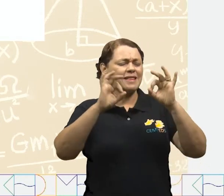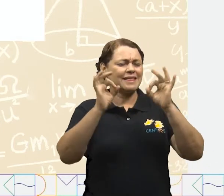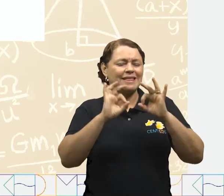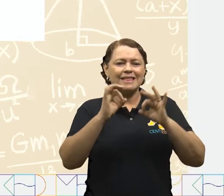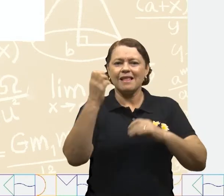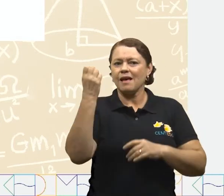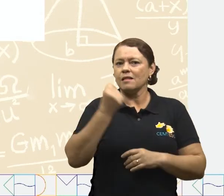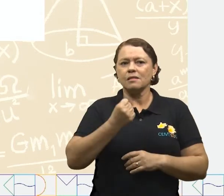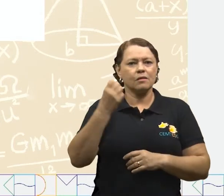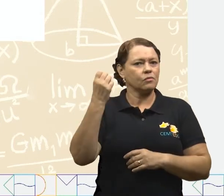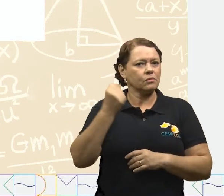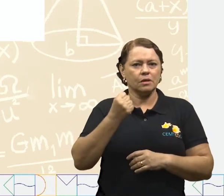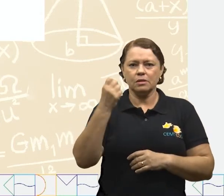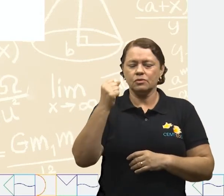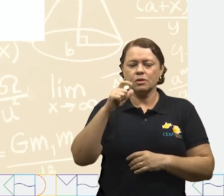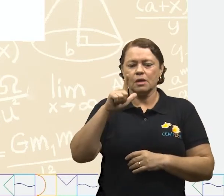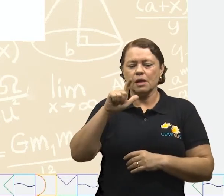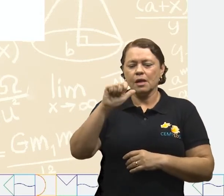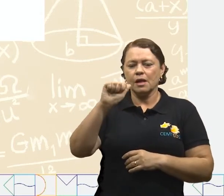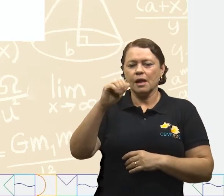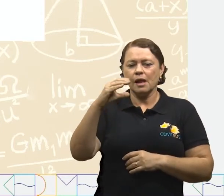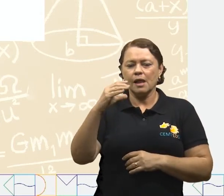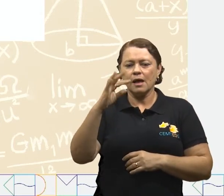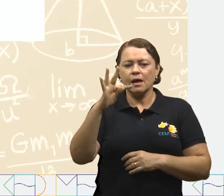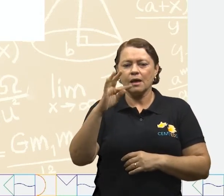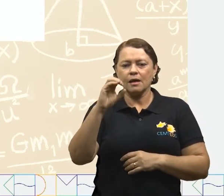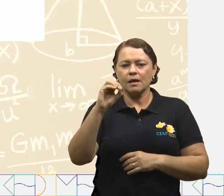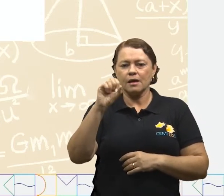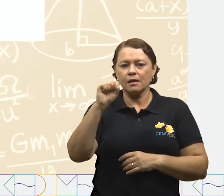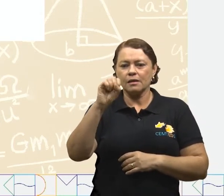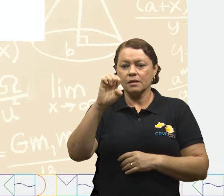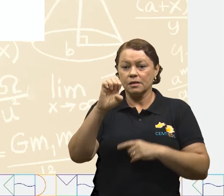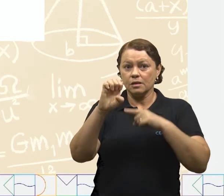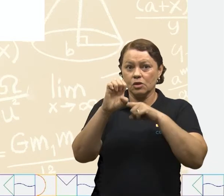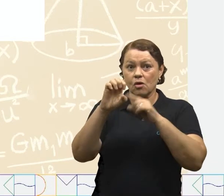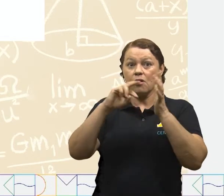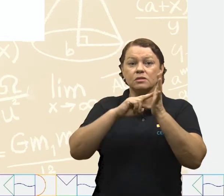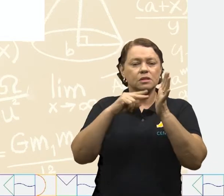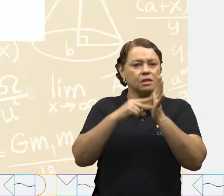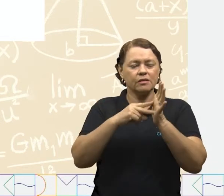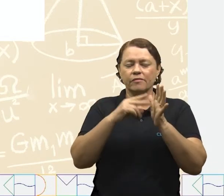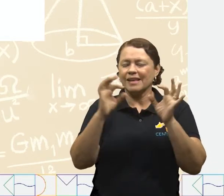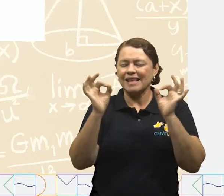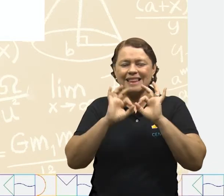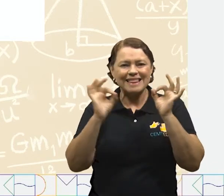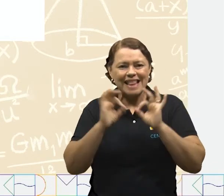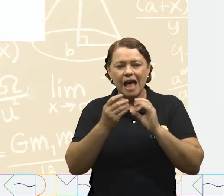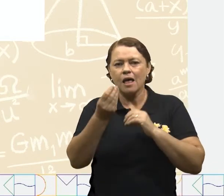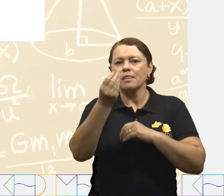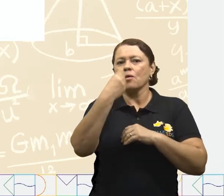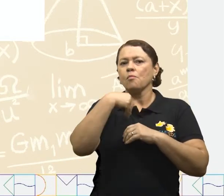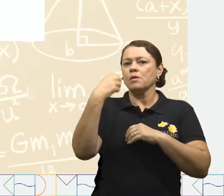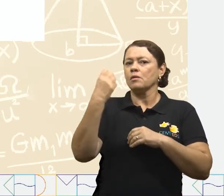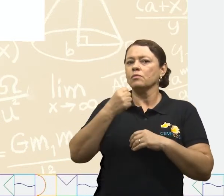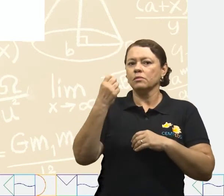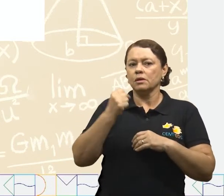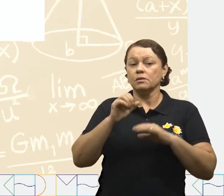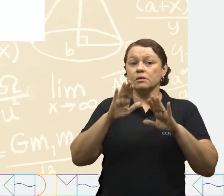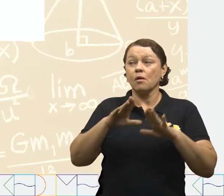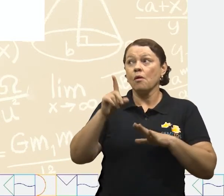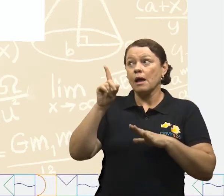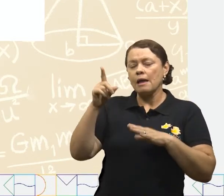ou seja ela não pode comer alimentos que tenham como base o leite e precisa